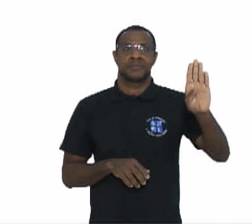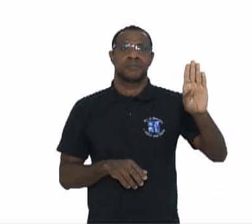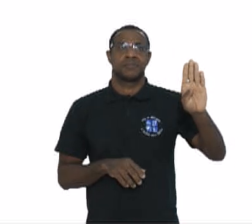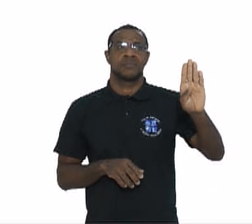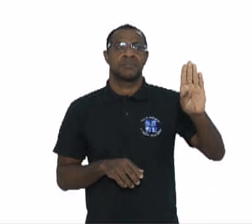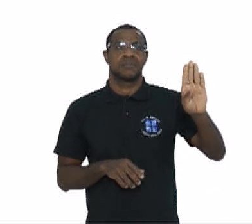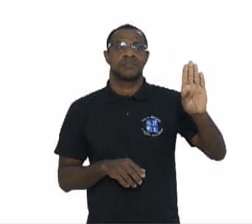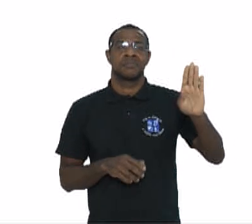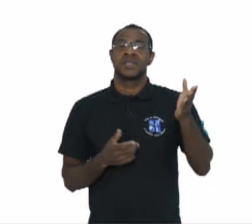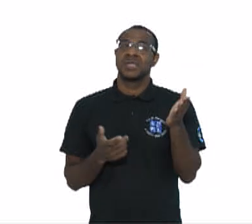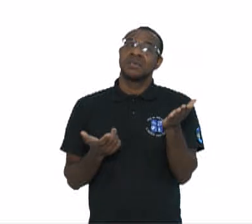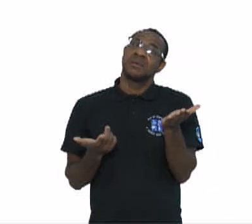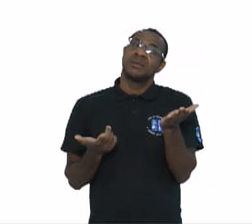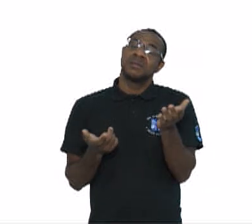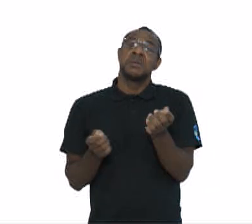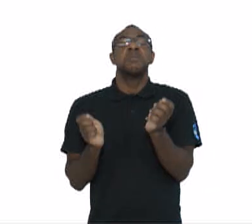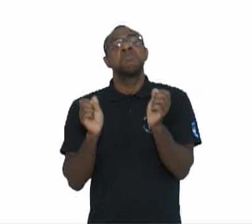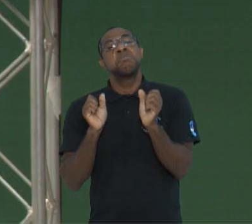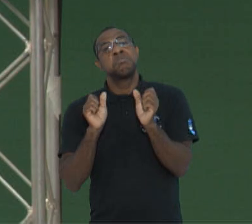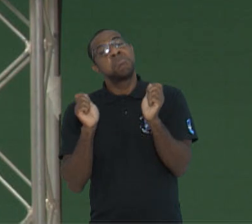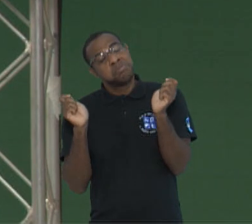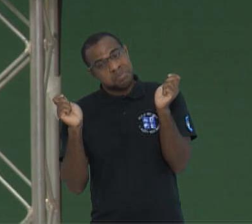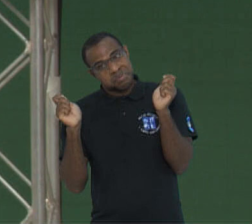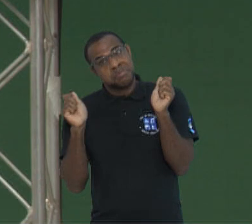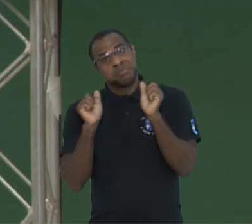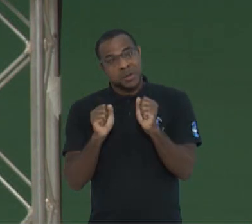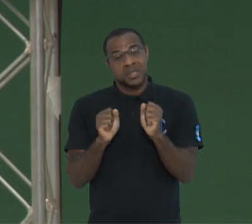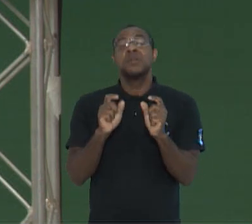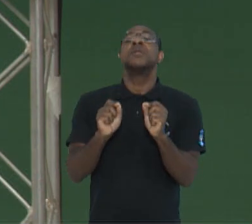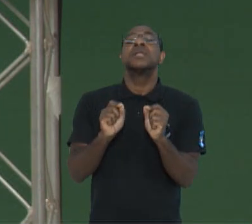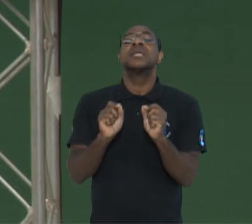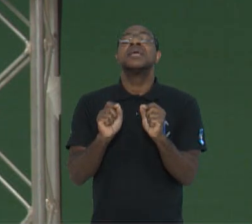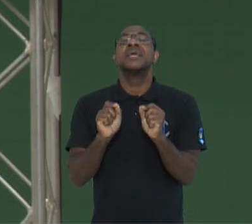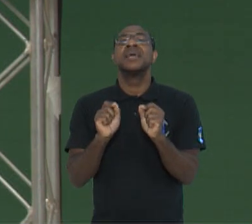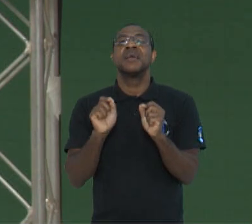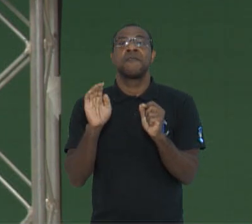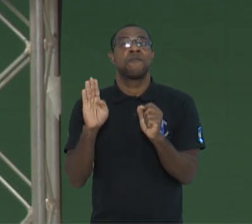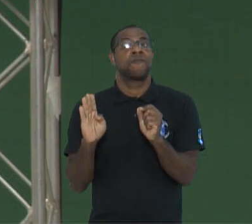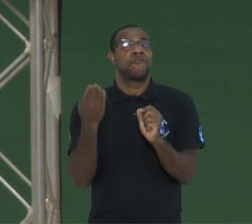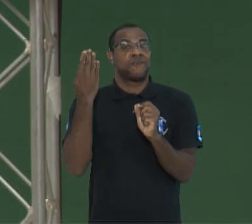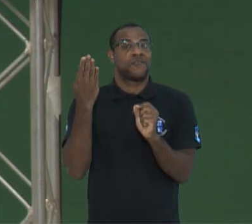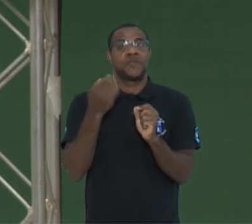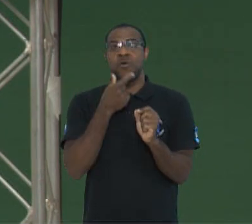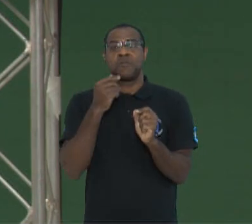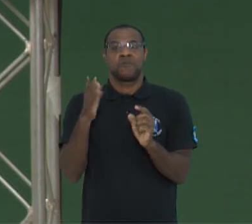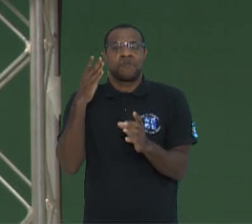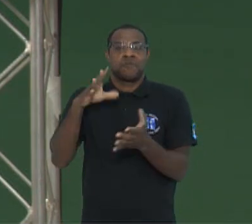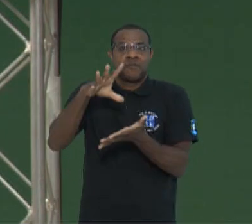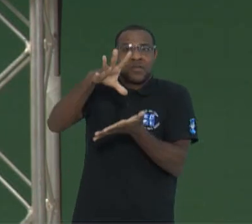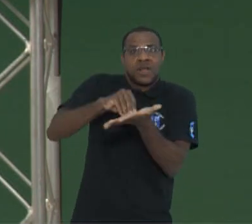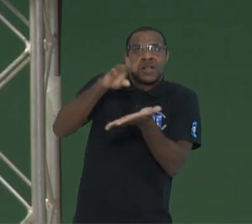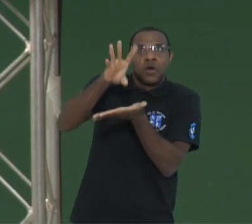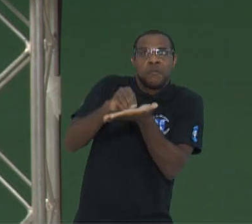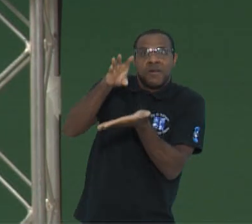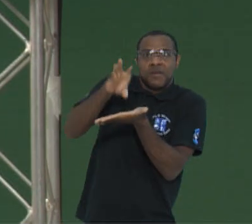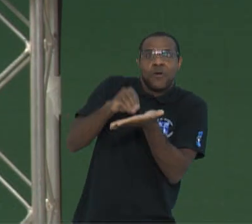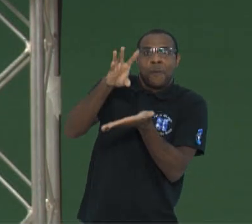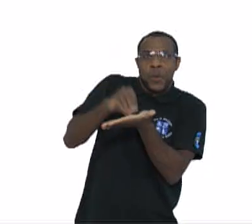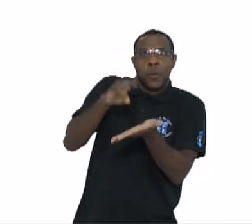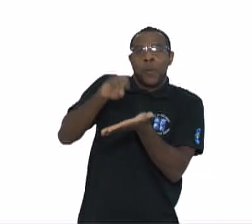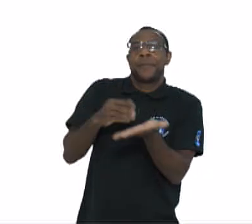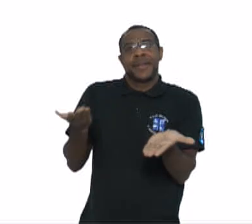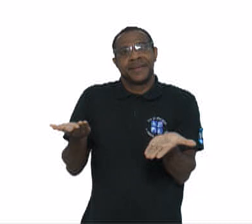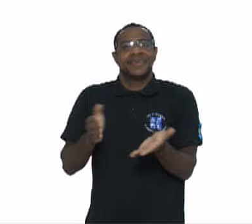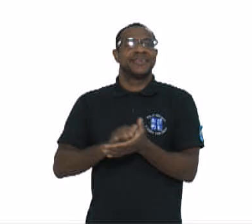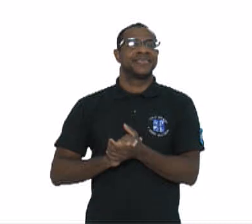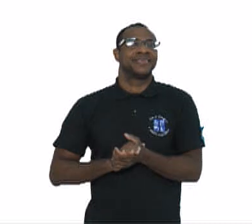Calvin poderia ser um falsificador. Poderia, né? E por fim,